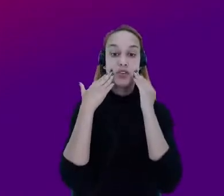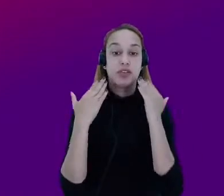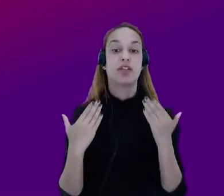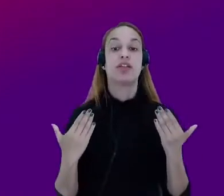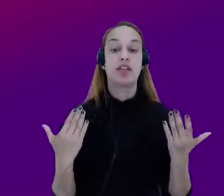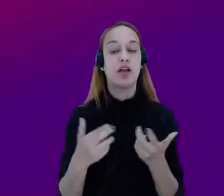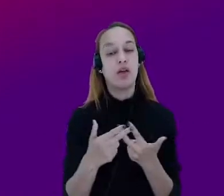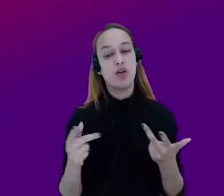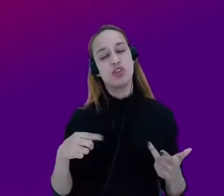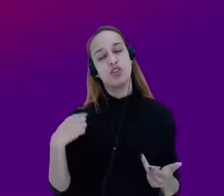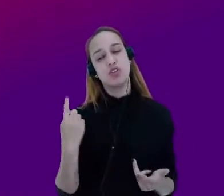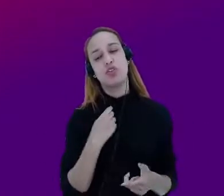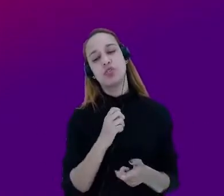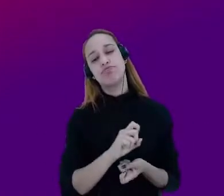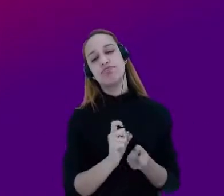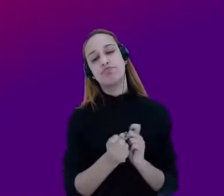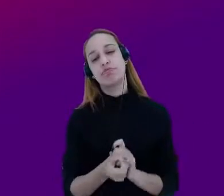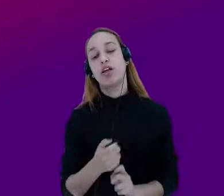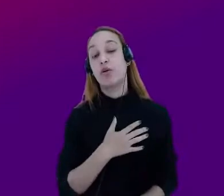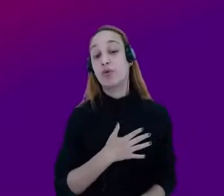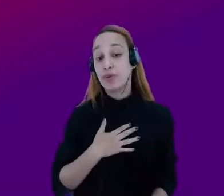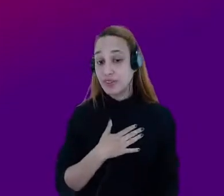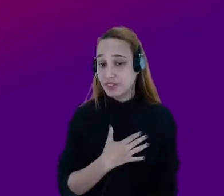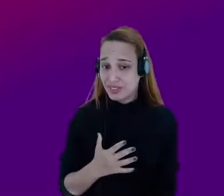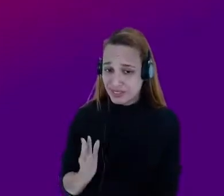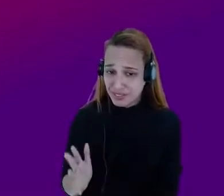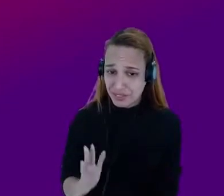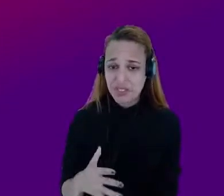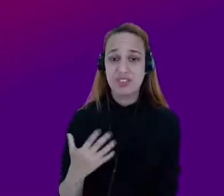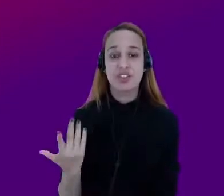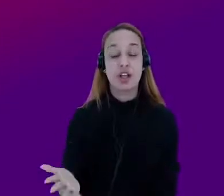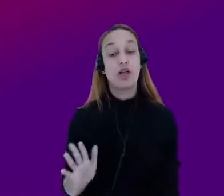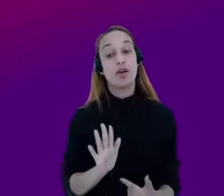estamos adaptados e gostamos muito, ela trouxe aqui